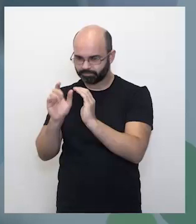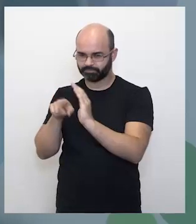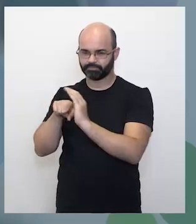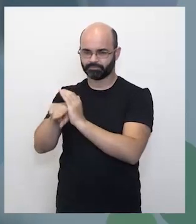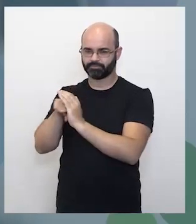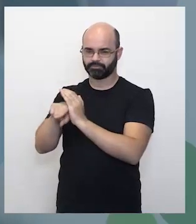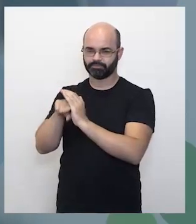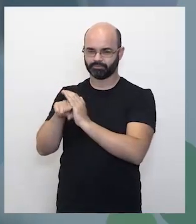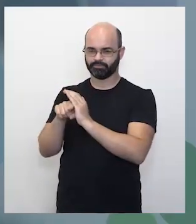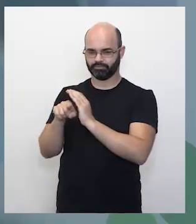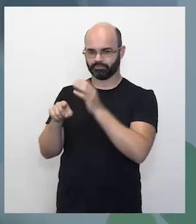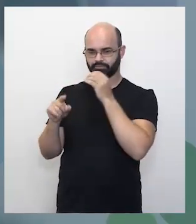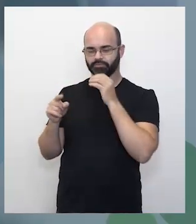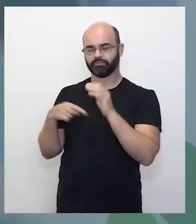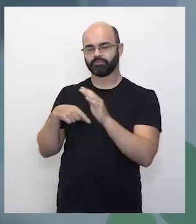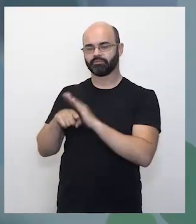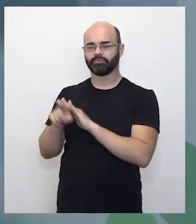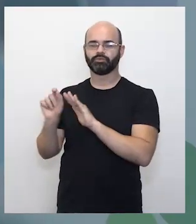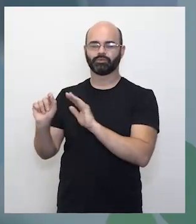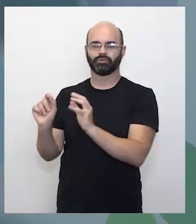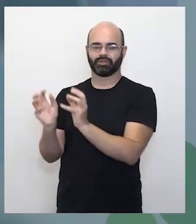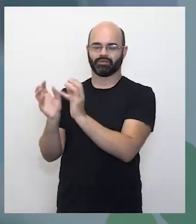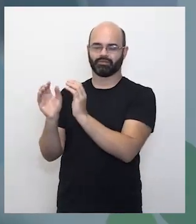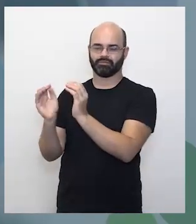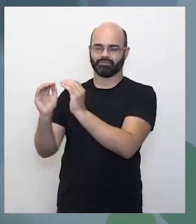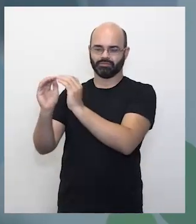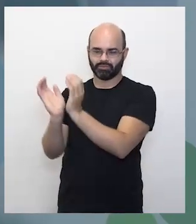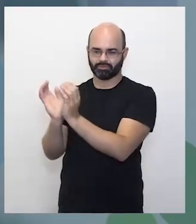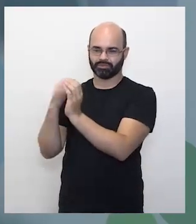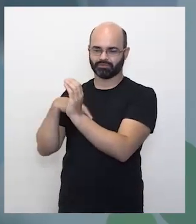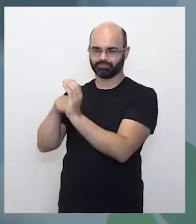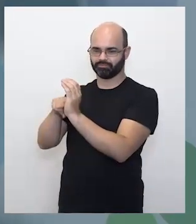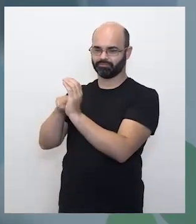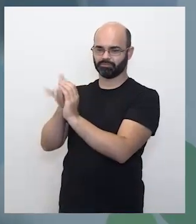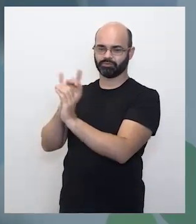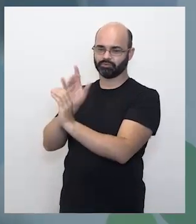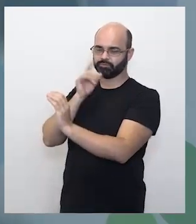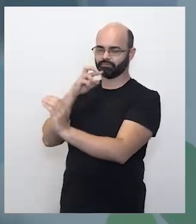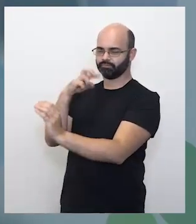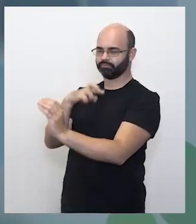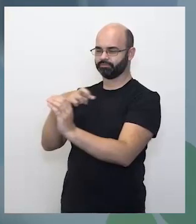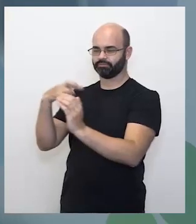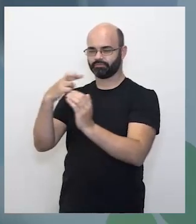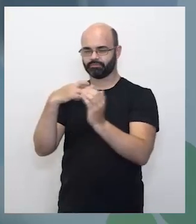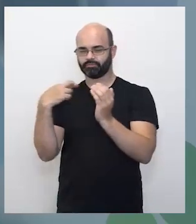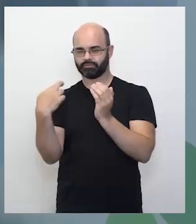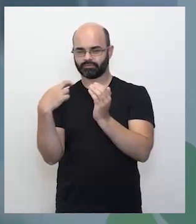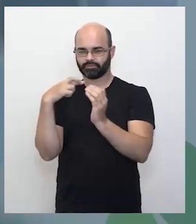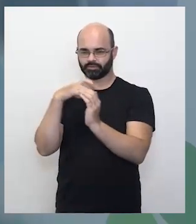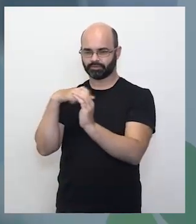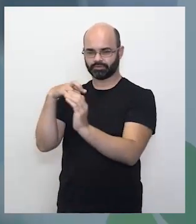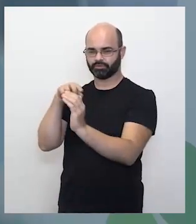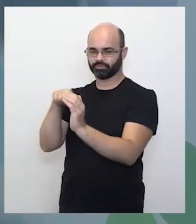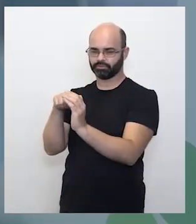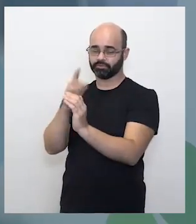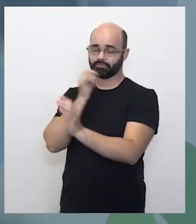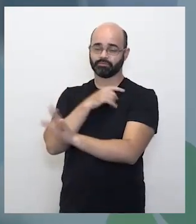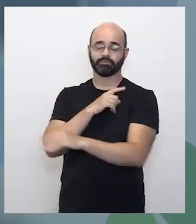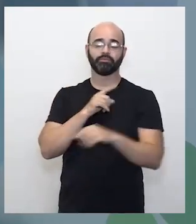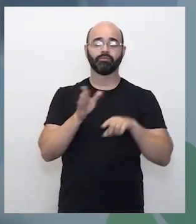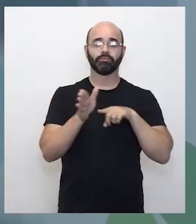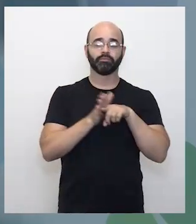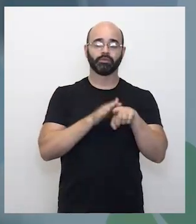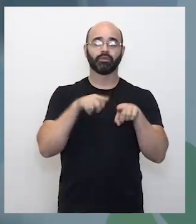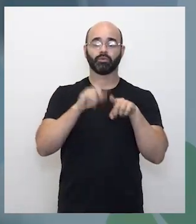no nosso objeto de pesquisa. Né? Então, uma pesquisa de observação, ela depende de uma pergunta que seja